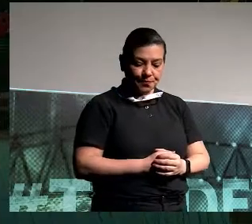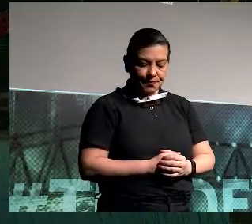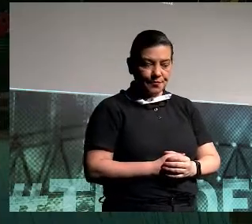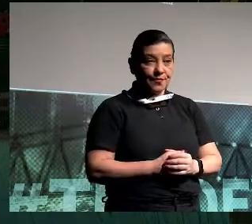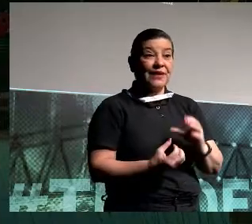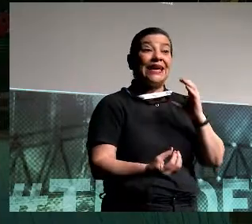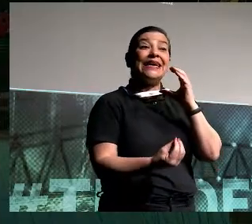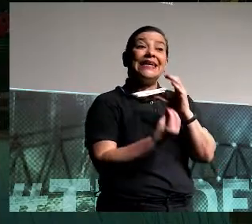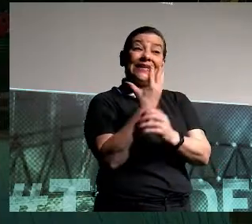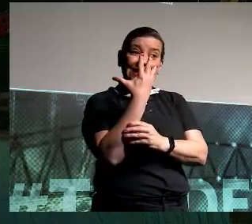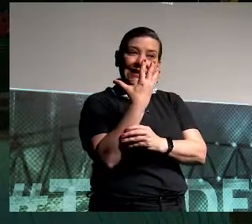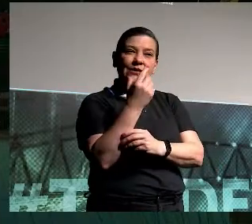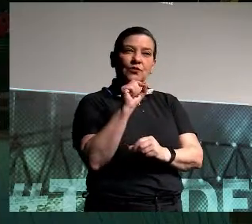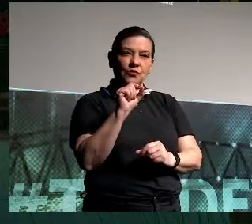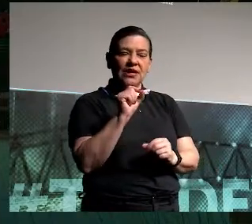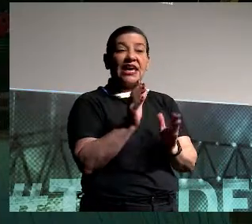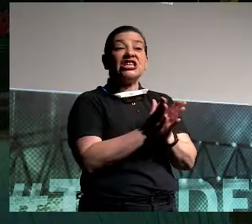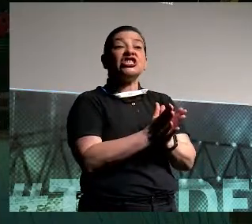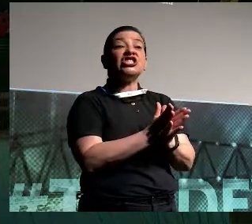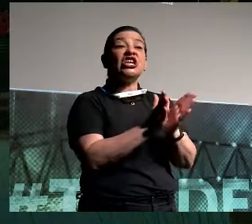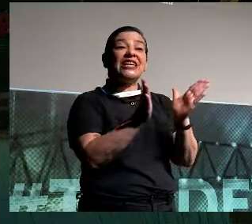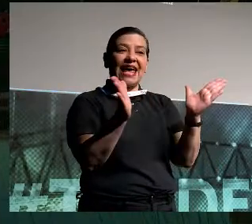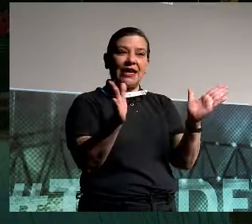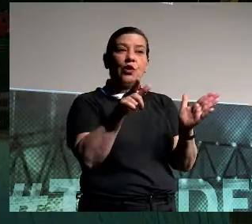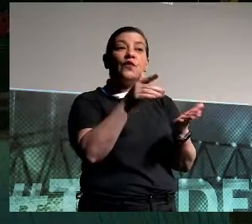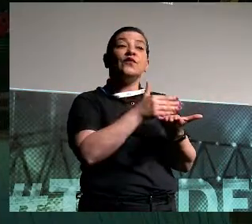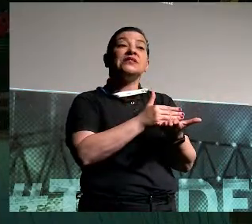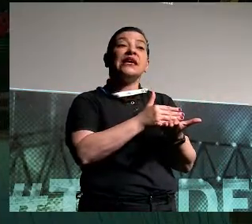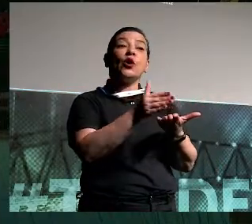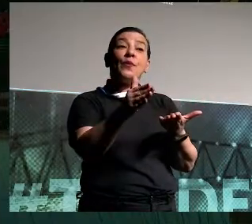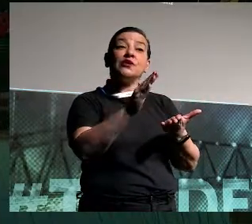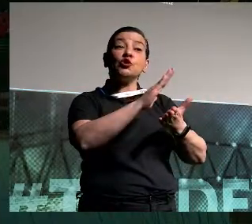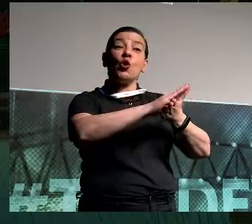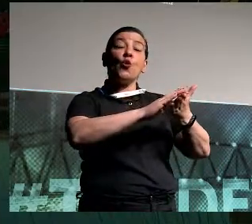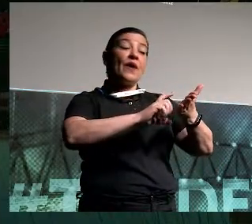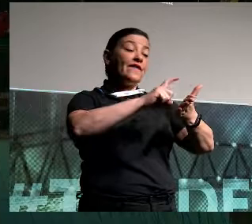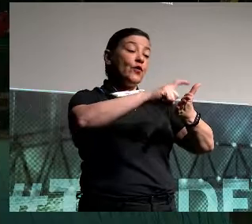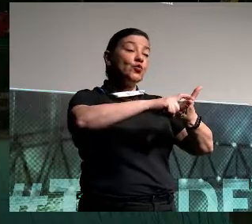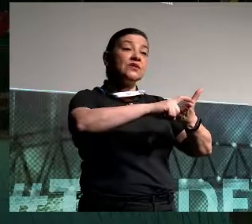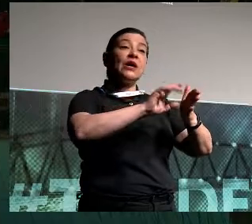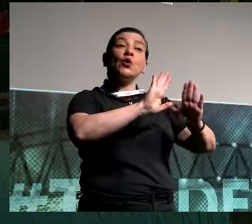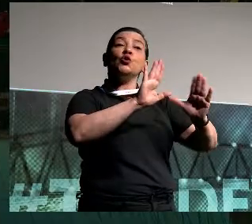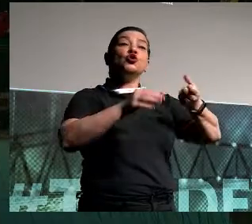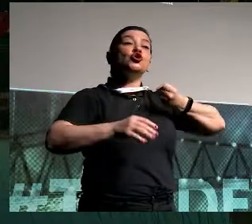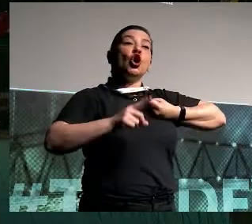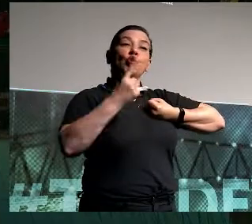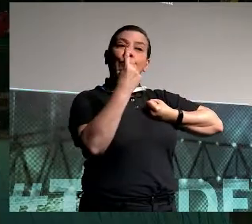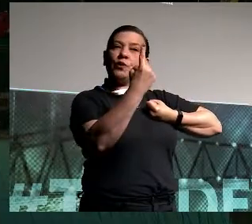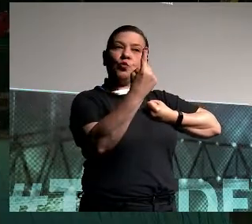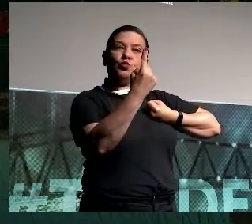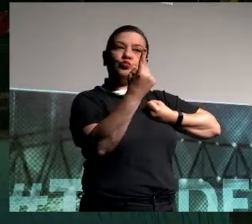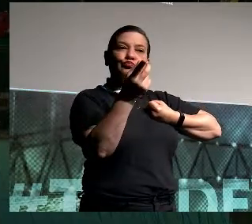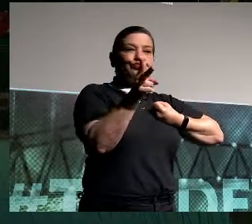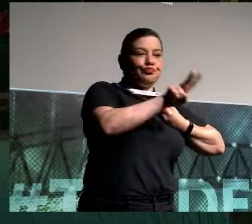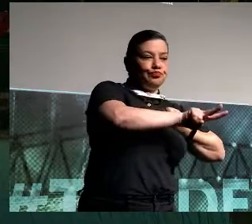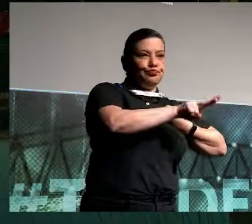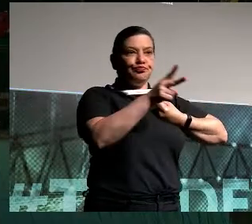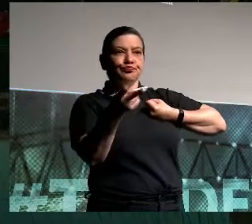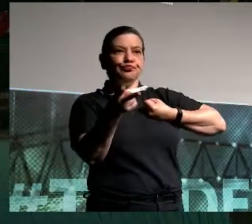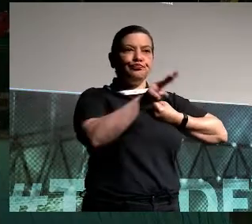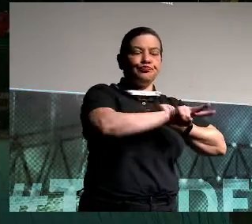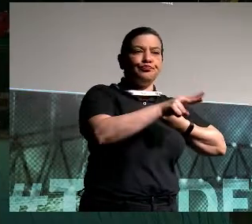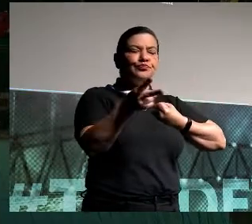Criando nossos próprios tipos genéricos. Imagina que você começou com uma função que, inicialmente, ela só recebia um número e retornava um número. E daí você